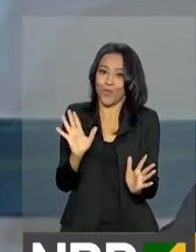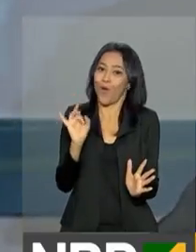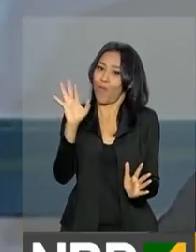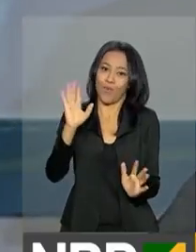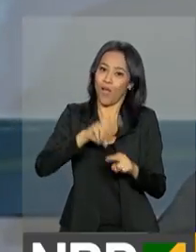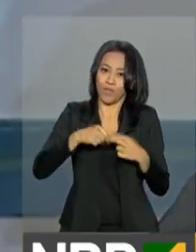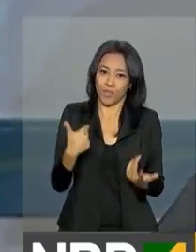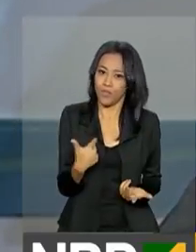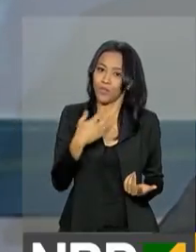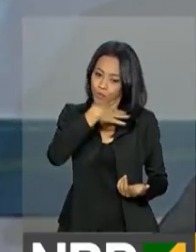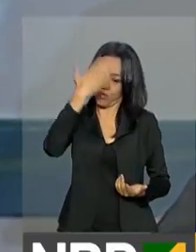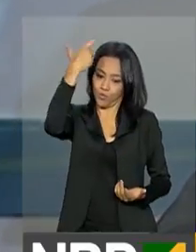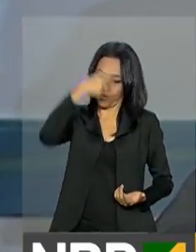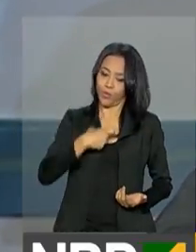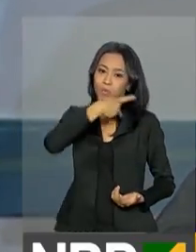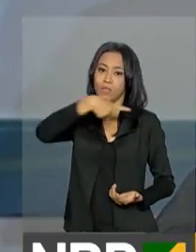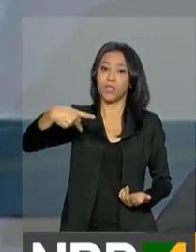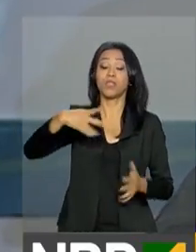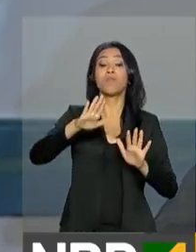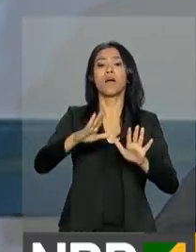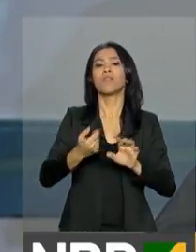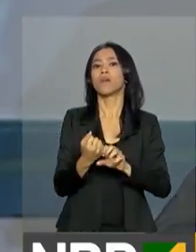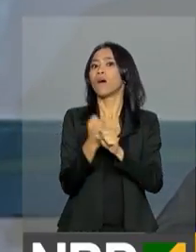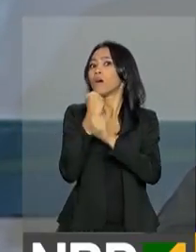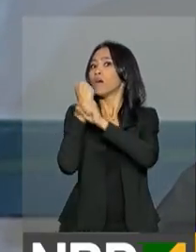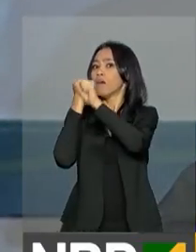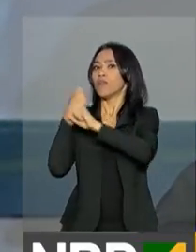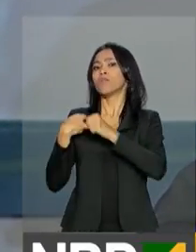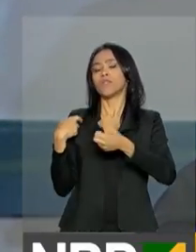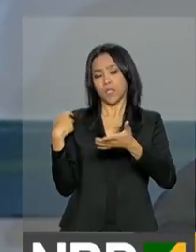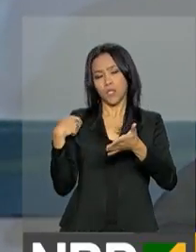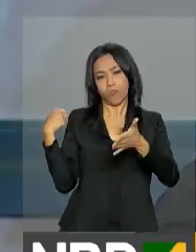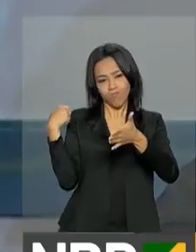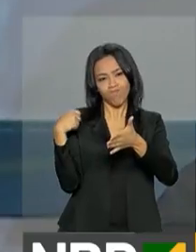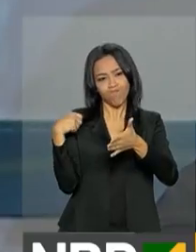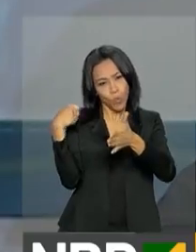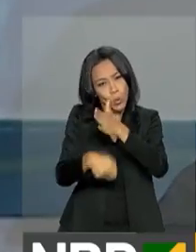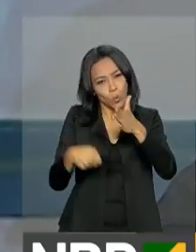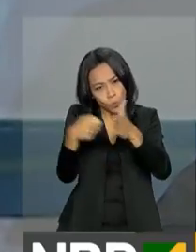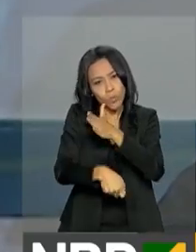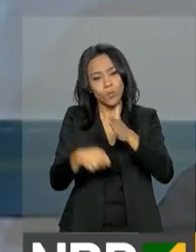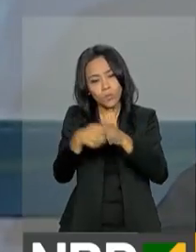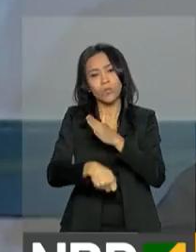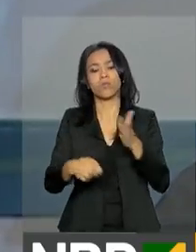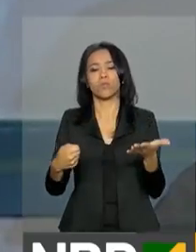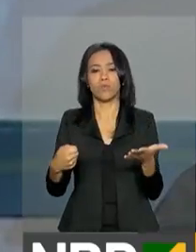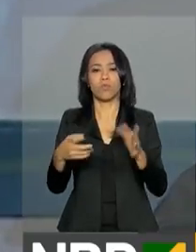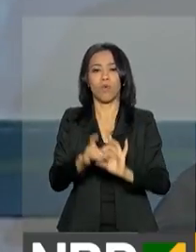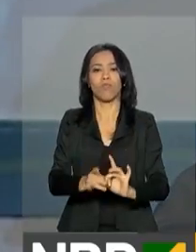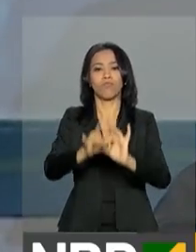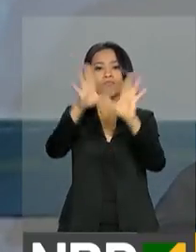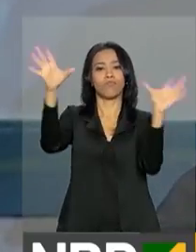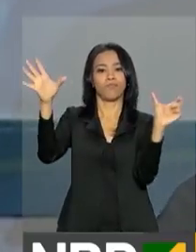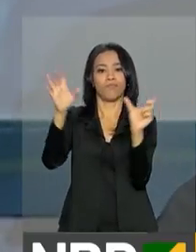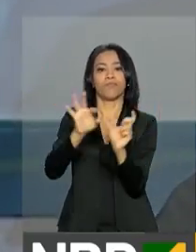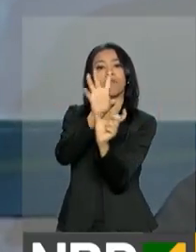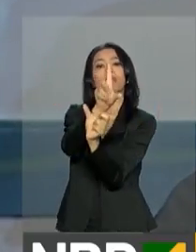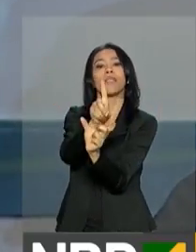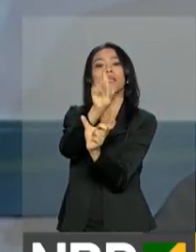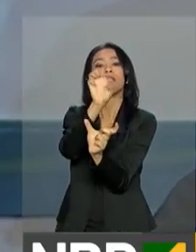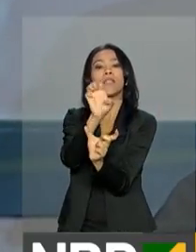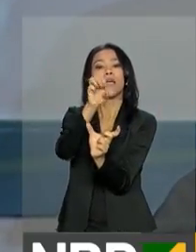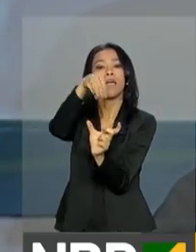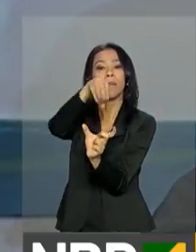anos, né, vamos dizer, que eu defendo a democracia, mesmo nos regimes autoritários. E, ao defender